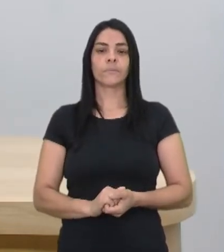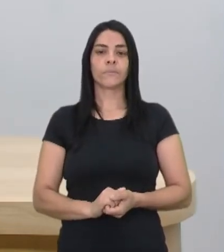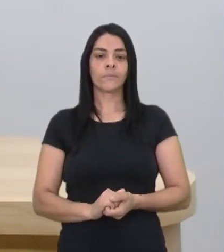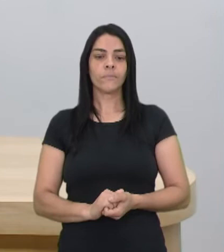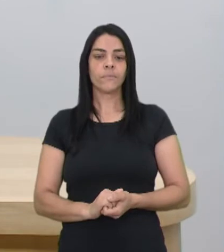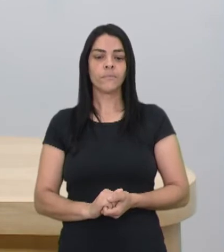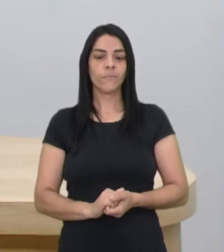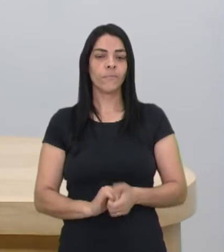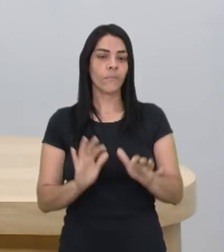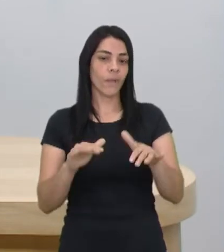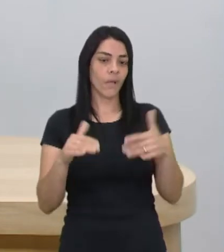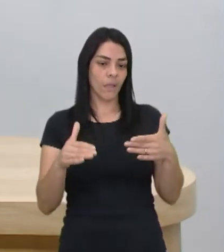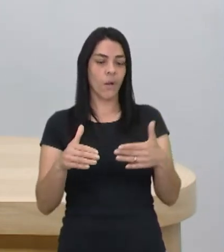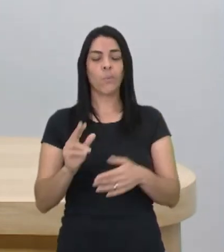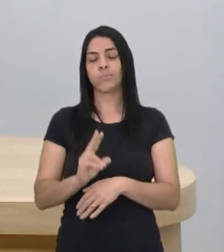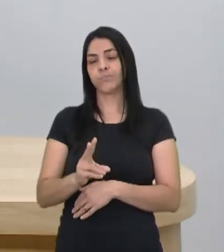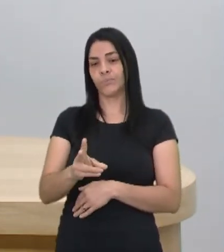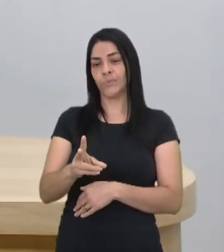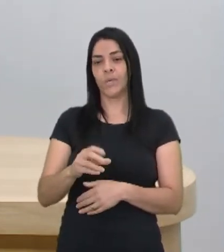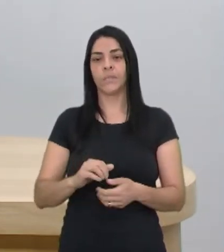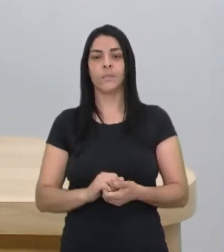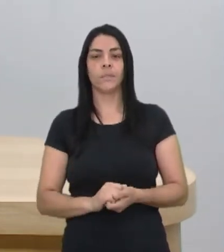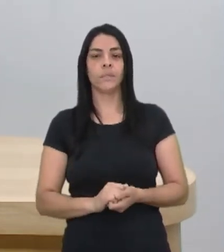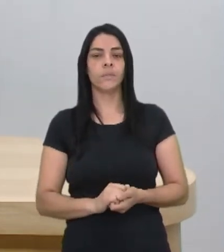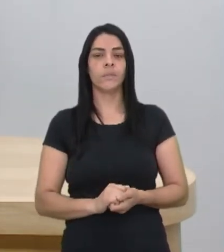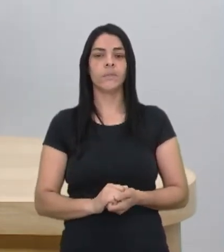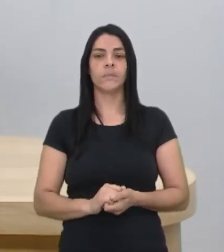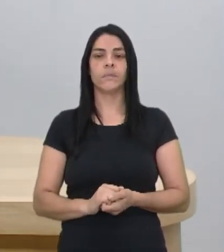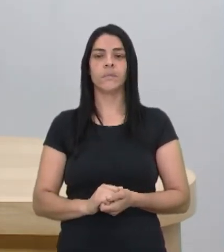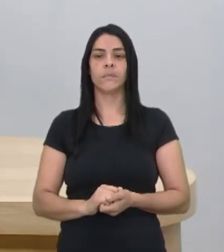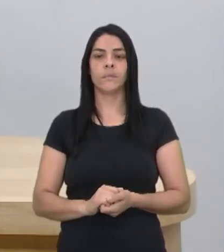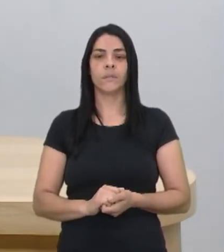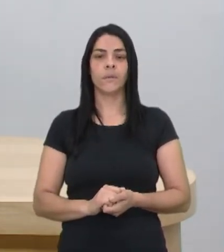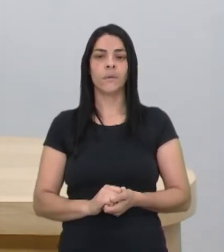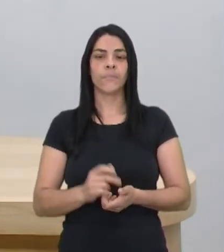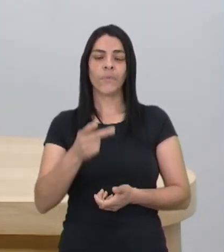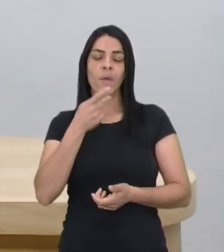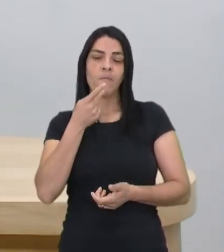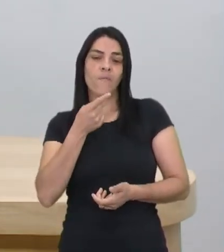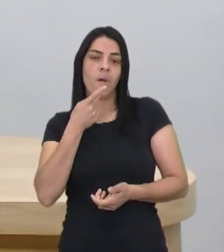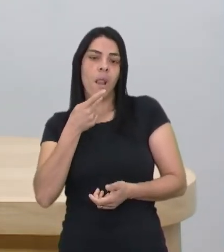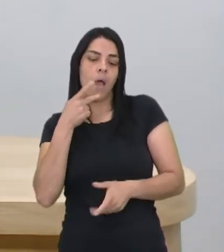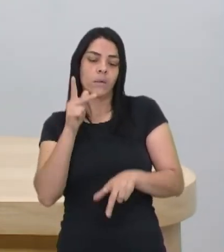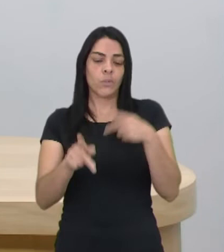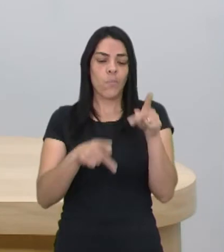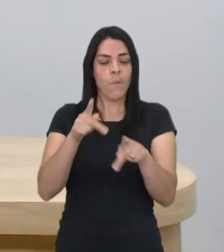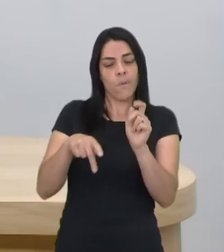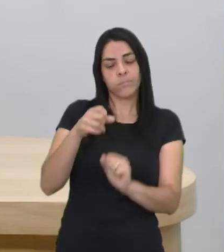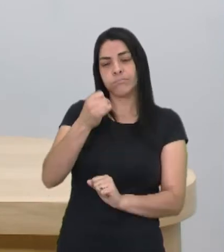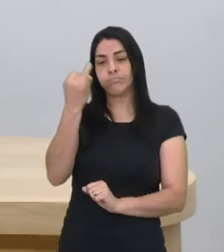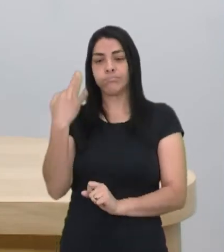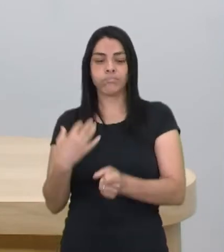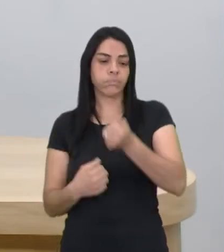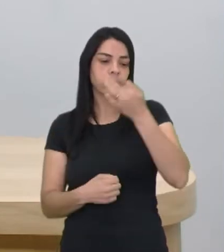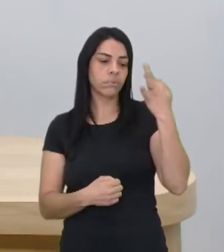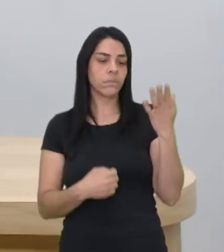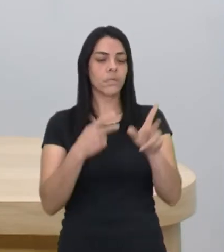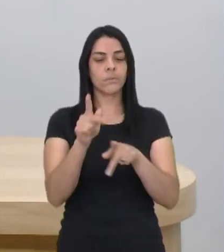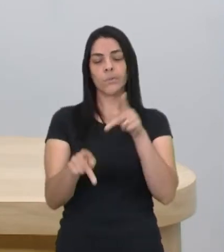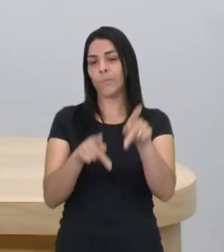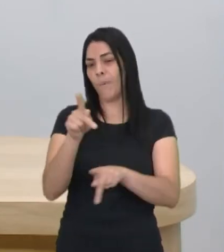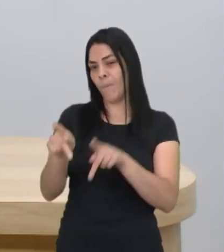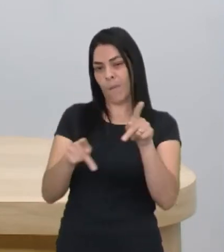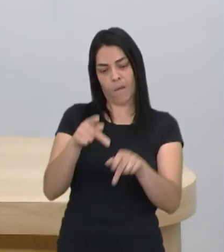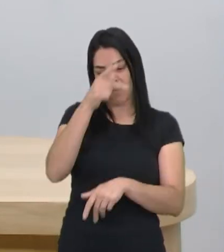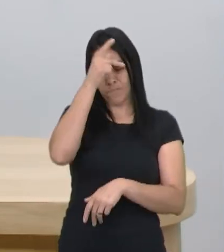E aí a gente continuando, falando de população, falando de quantidade, né, da população no mundo